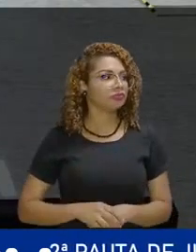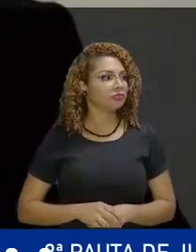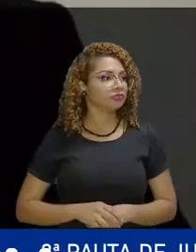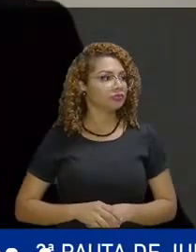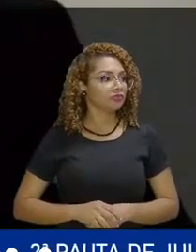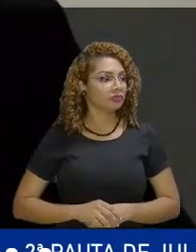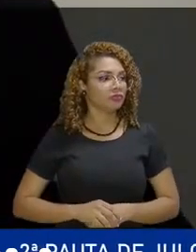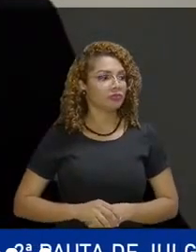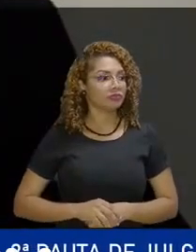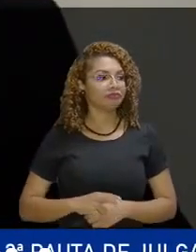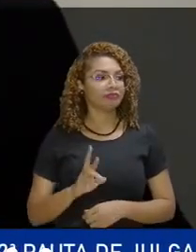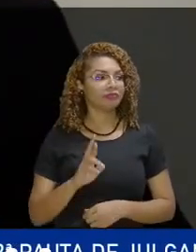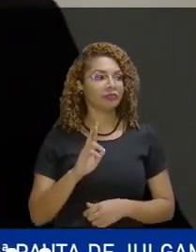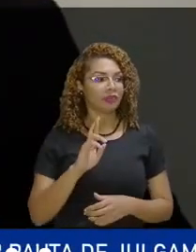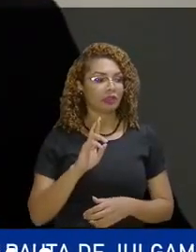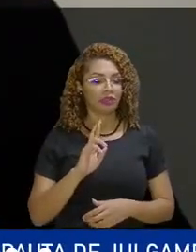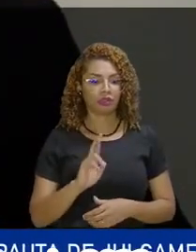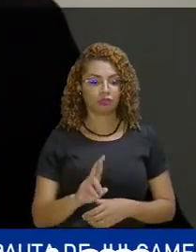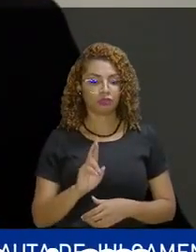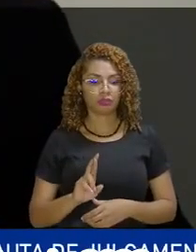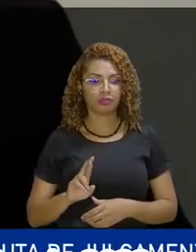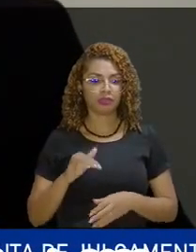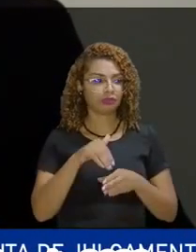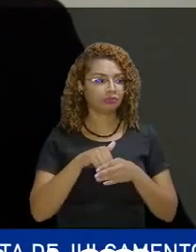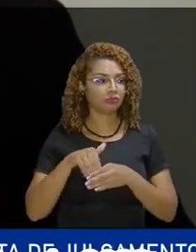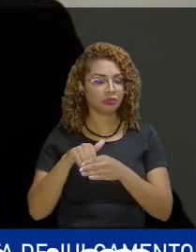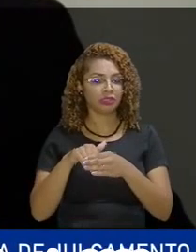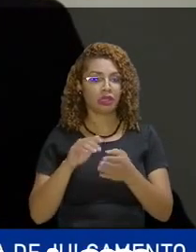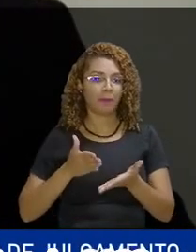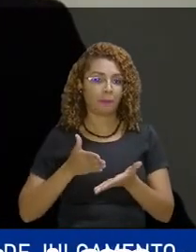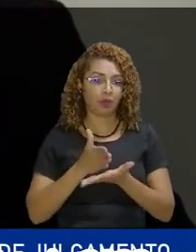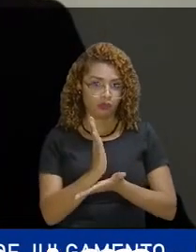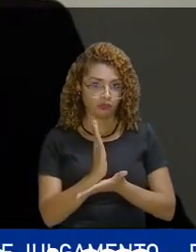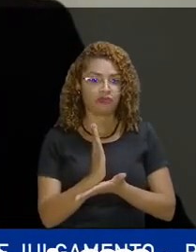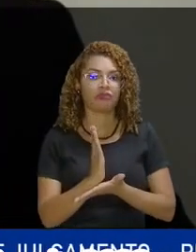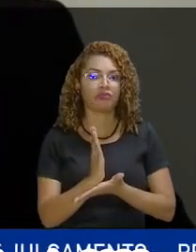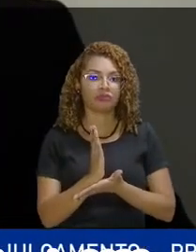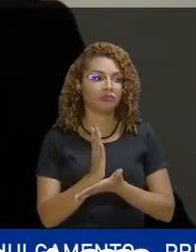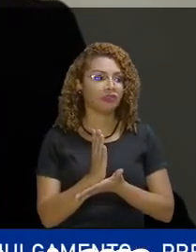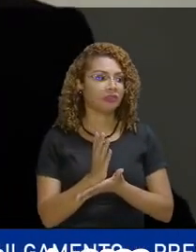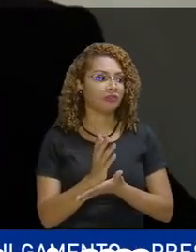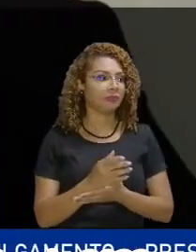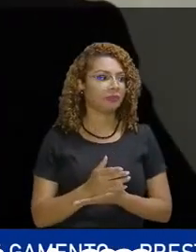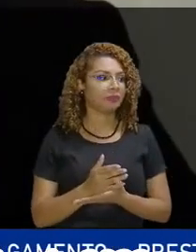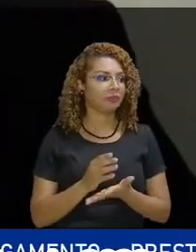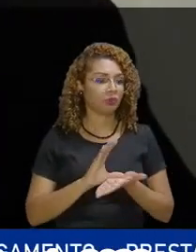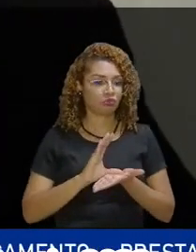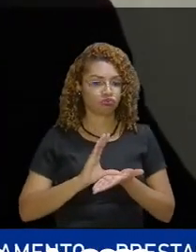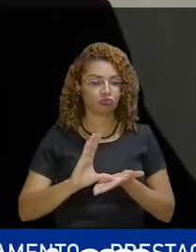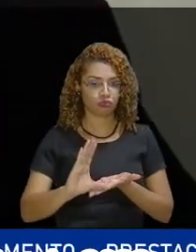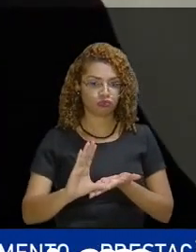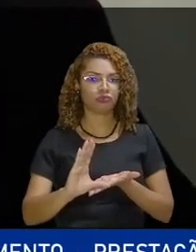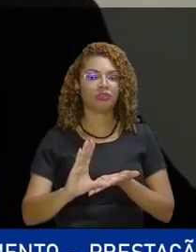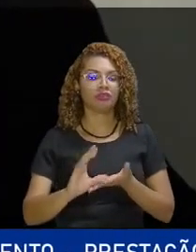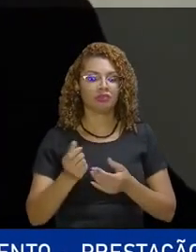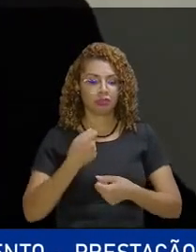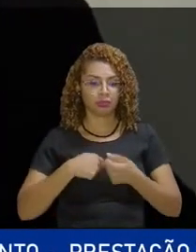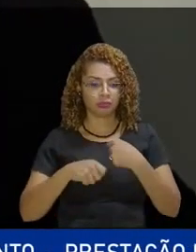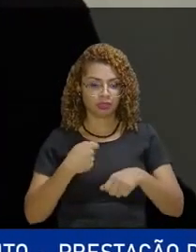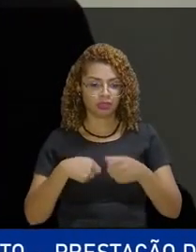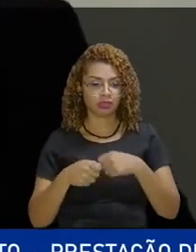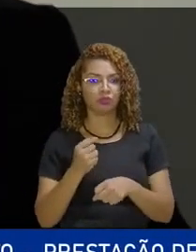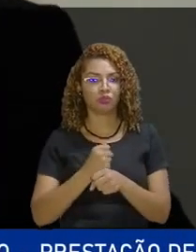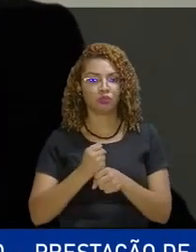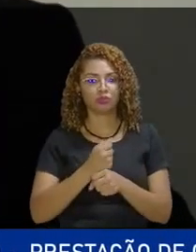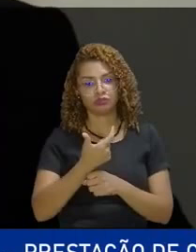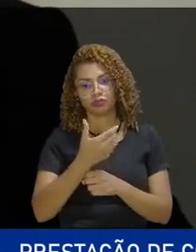Amapá, unanimidade, aprovou a prestação de contas do PSD referente ao exercício financeiro de 2022.